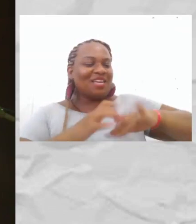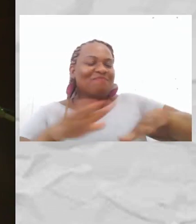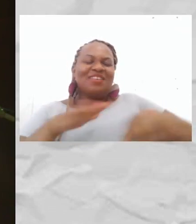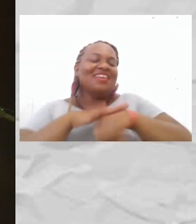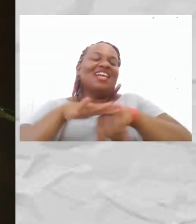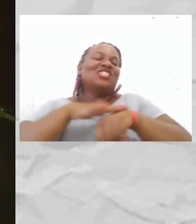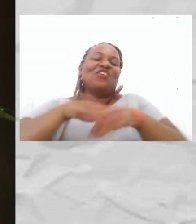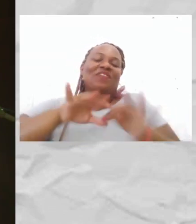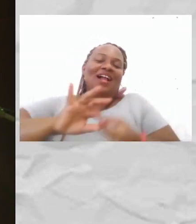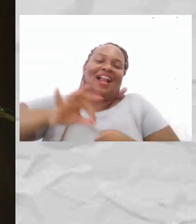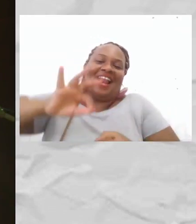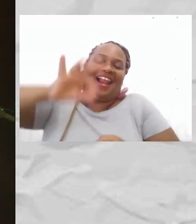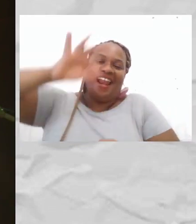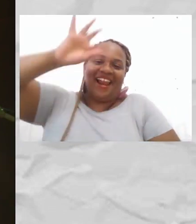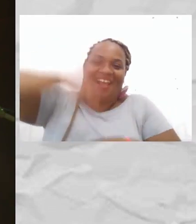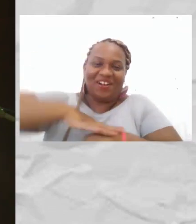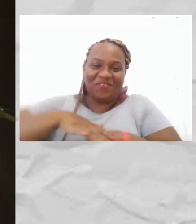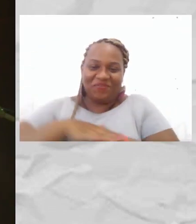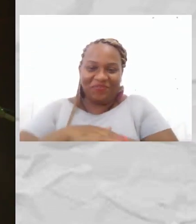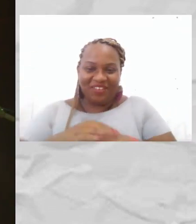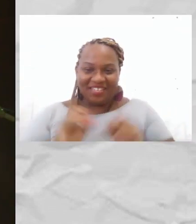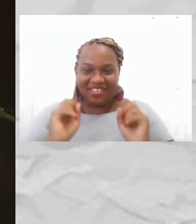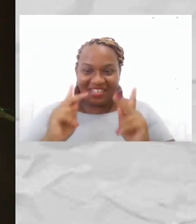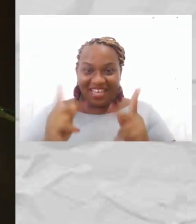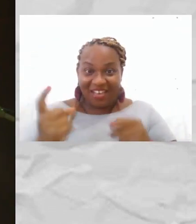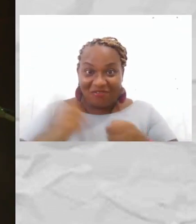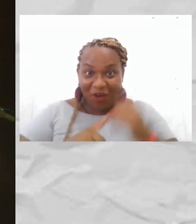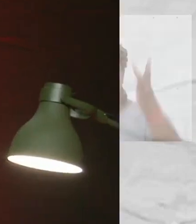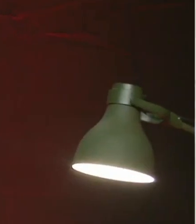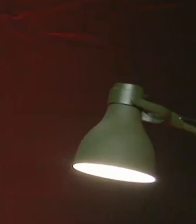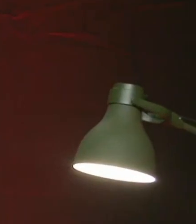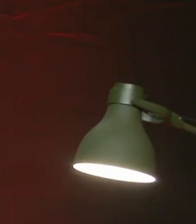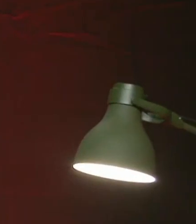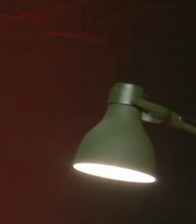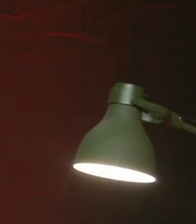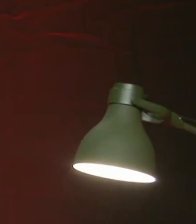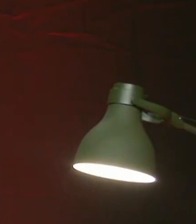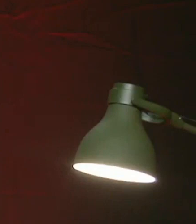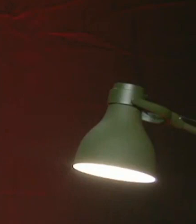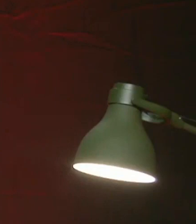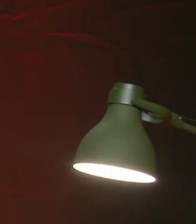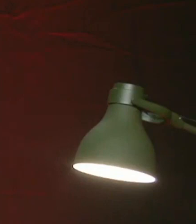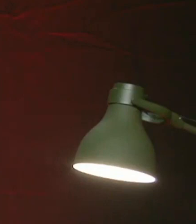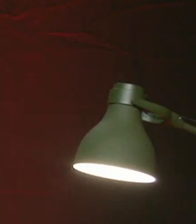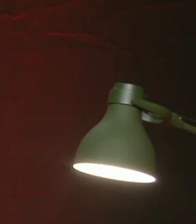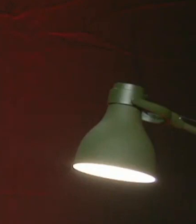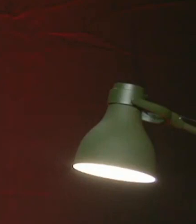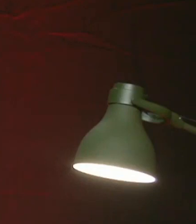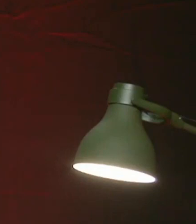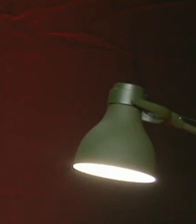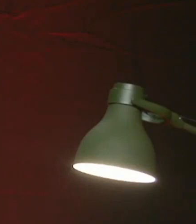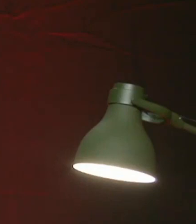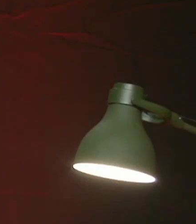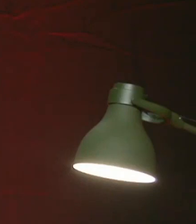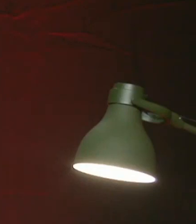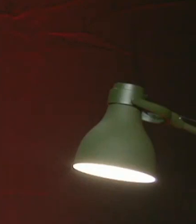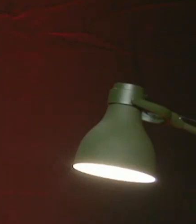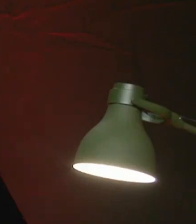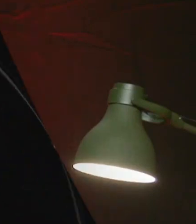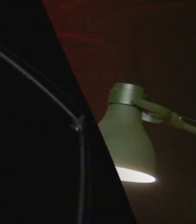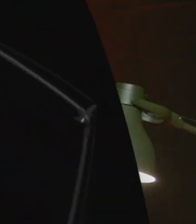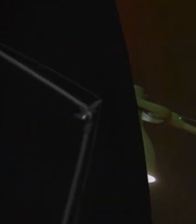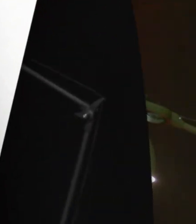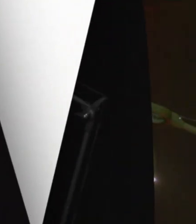conversaria. A conversaria volta amanhã com fé em Deus. Grande abraço, fique com Deus e até a próxima, se Deus